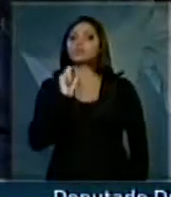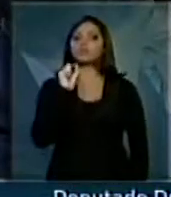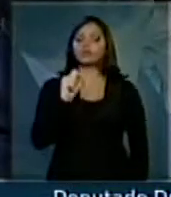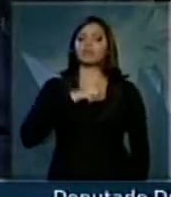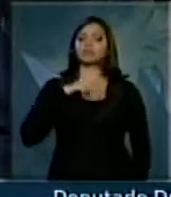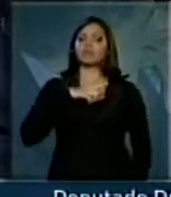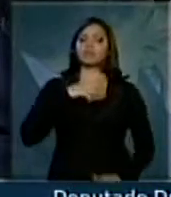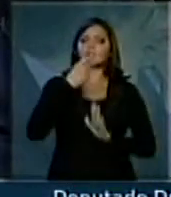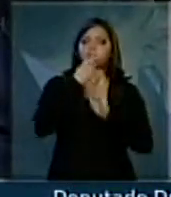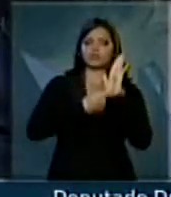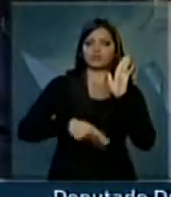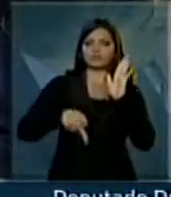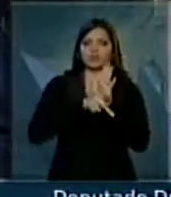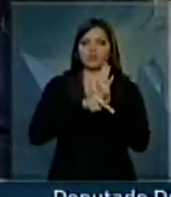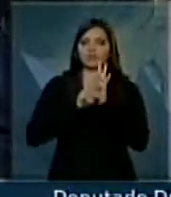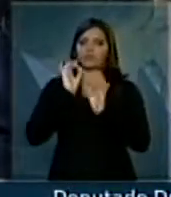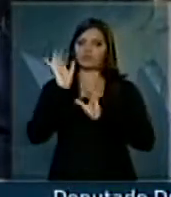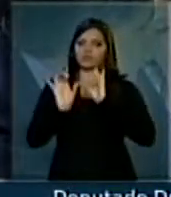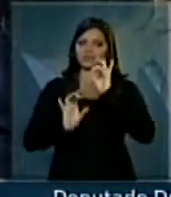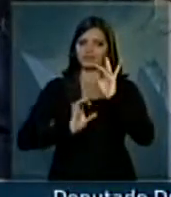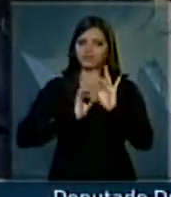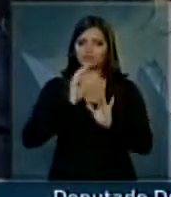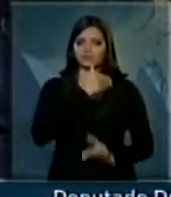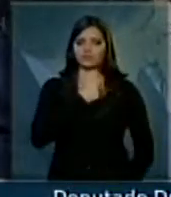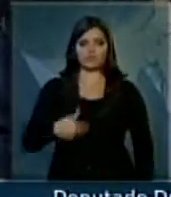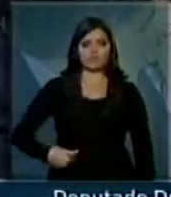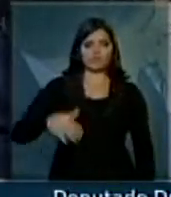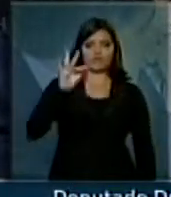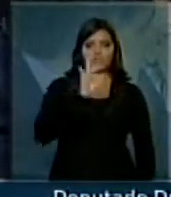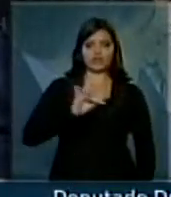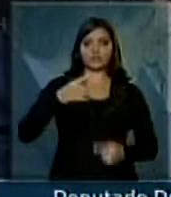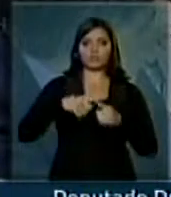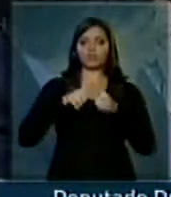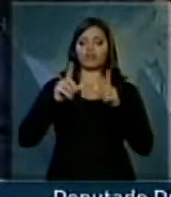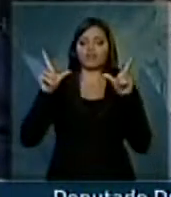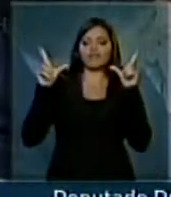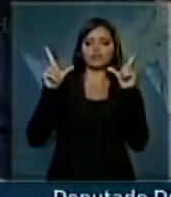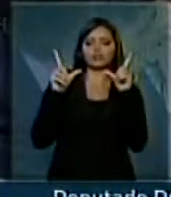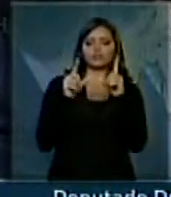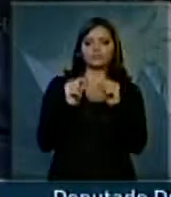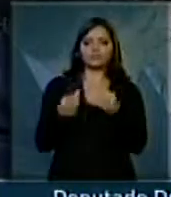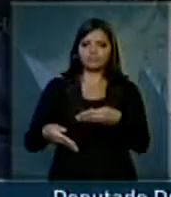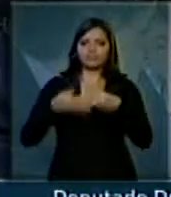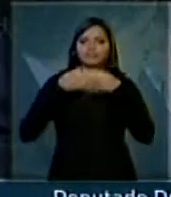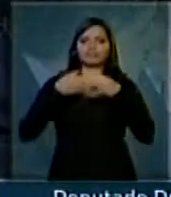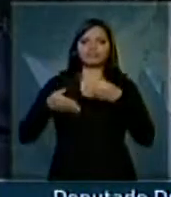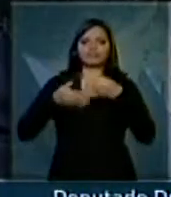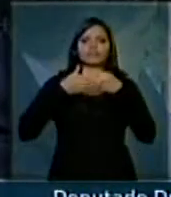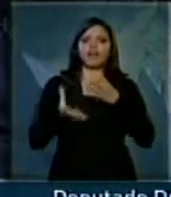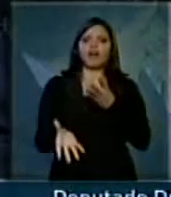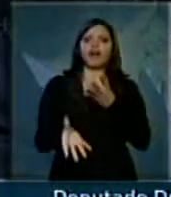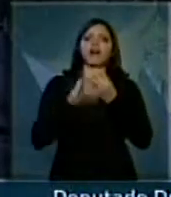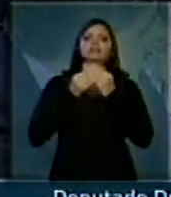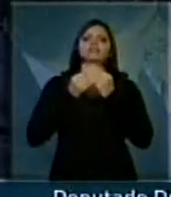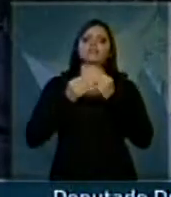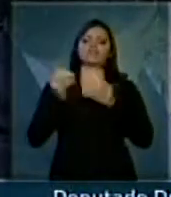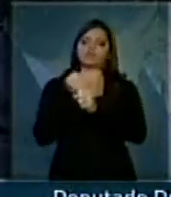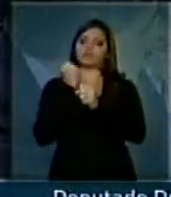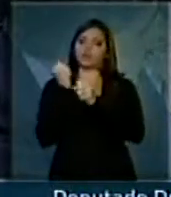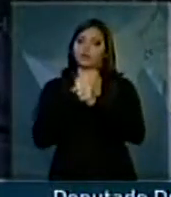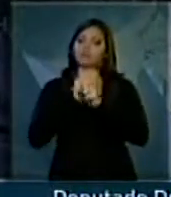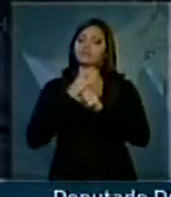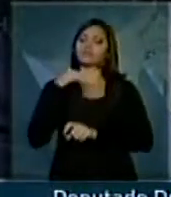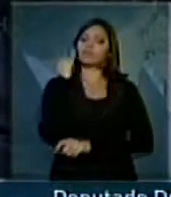do projeto executivo que reduz a quantidade de aditivos às obras. E afirma que, portanto,